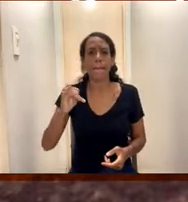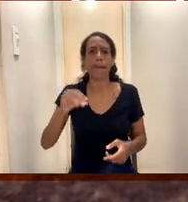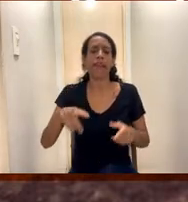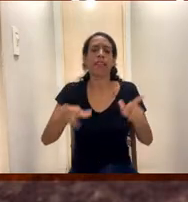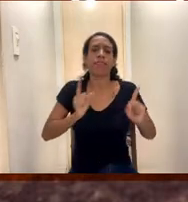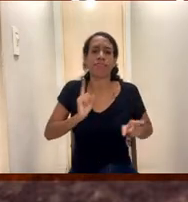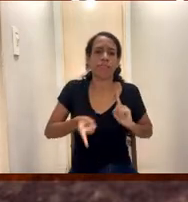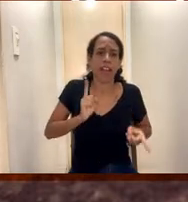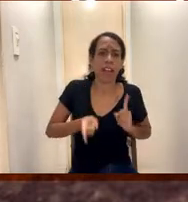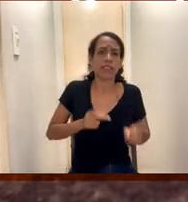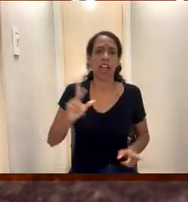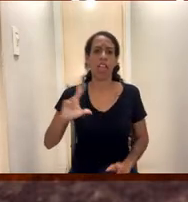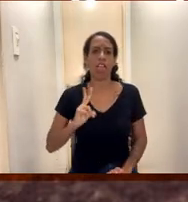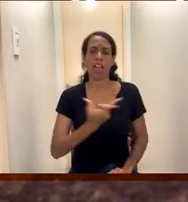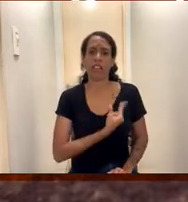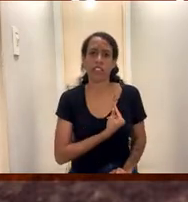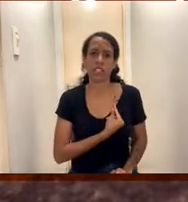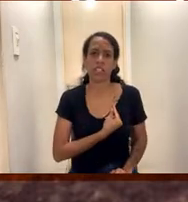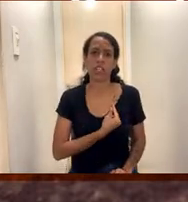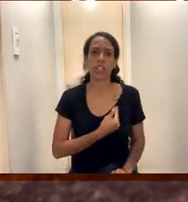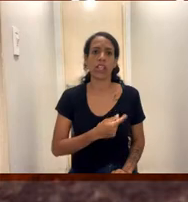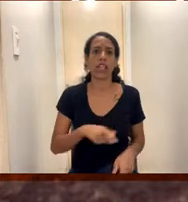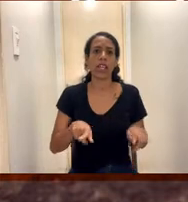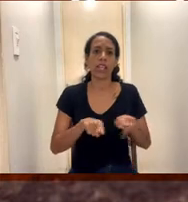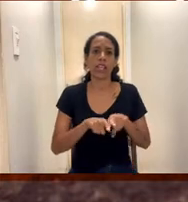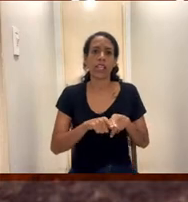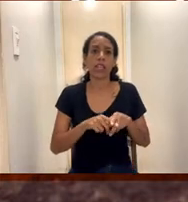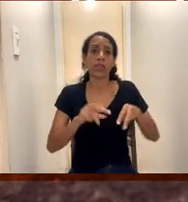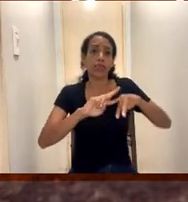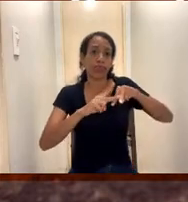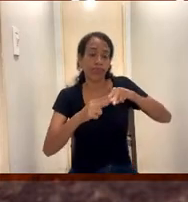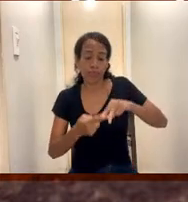travestis, transexuais e pessoas intersexo.